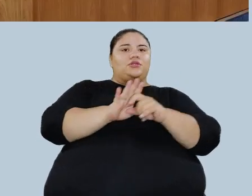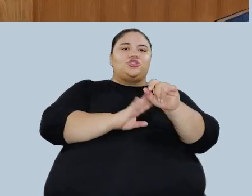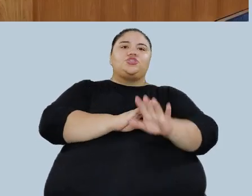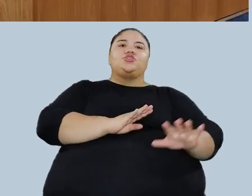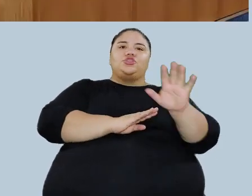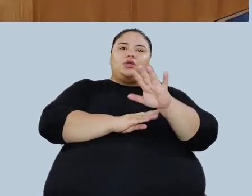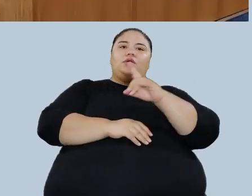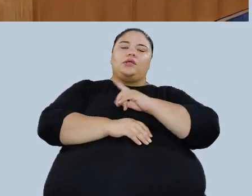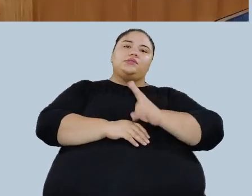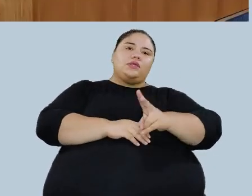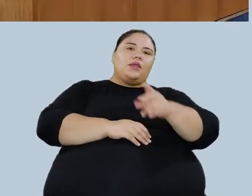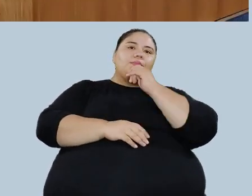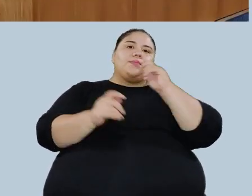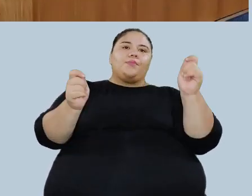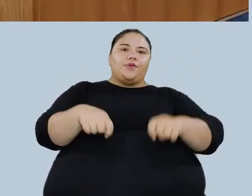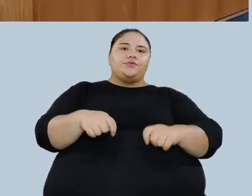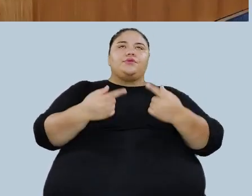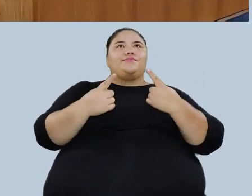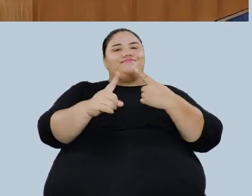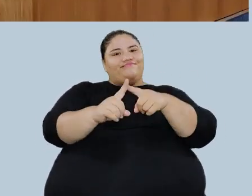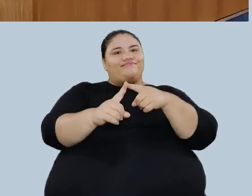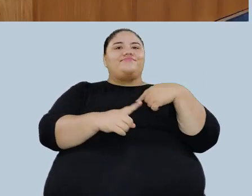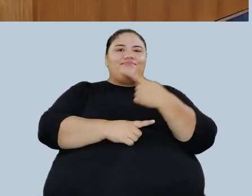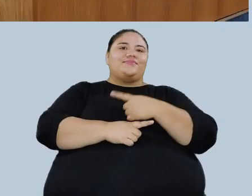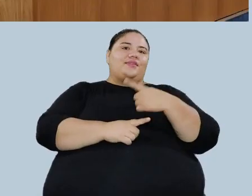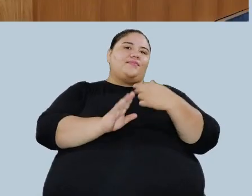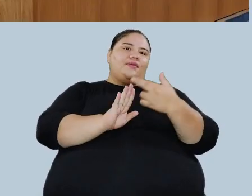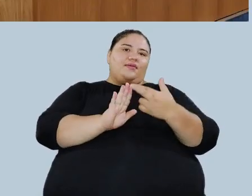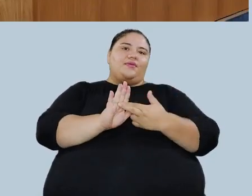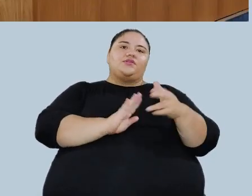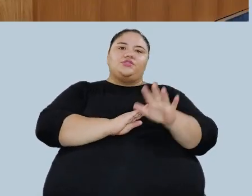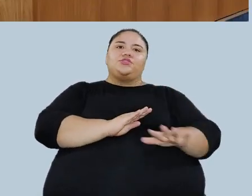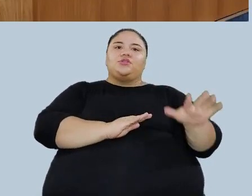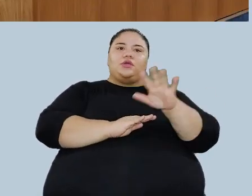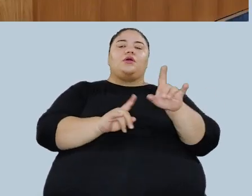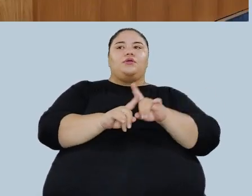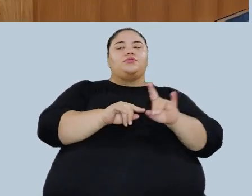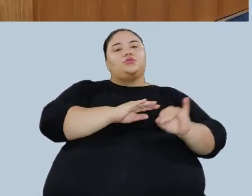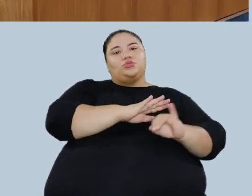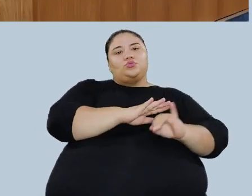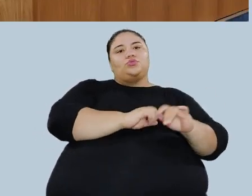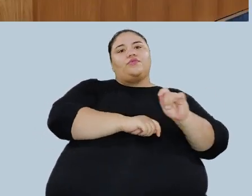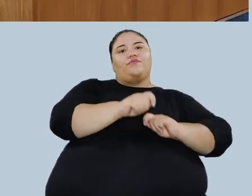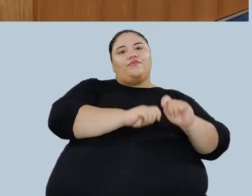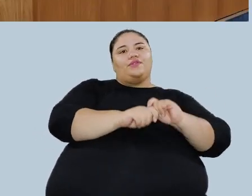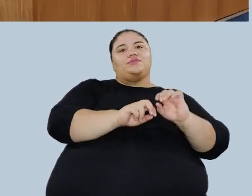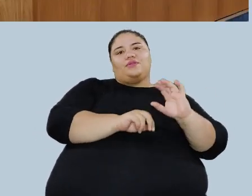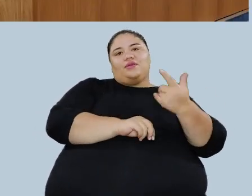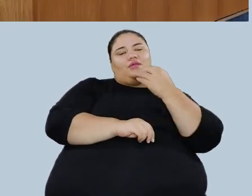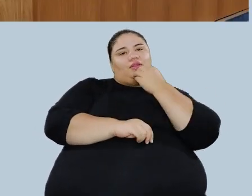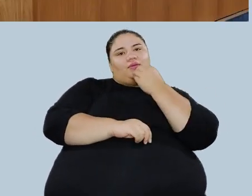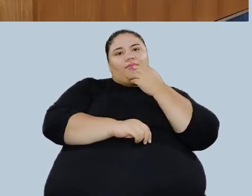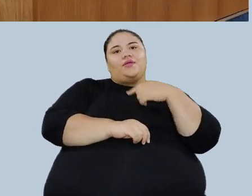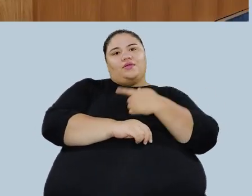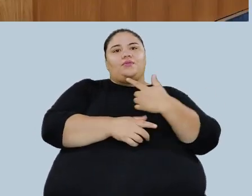geral que também sempre é possível ser desafiada. Nós temos também cláusula geral no regime geral das instituições financeiras e Claro